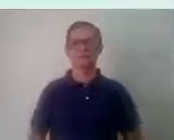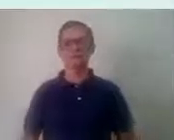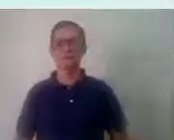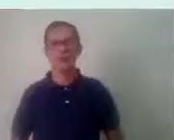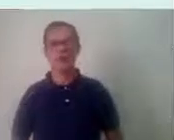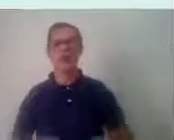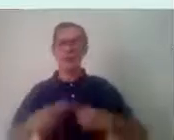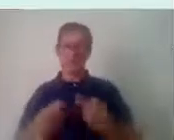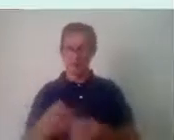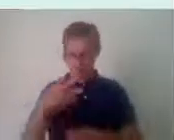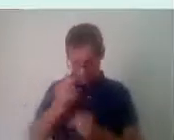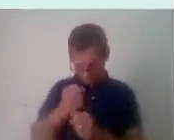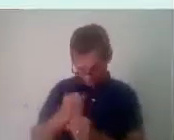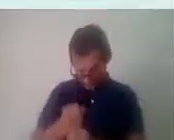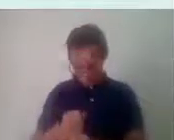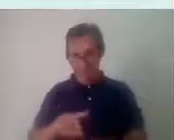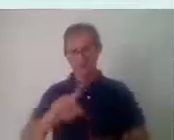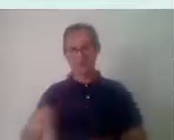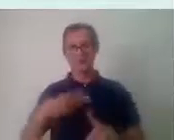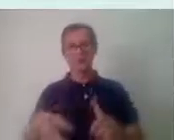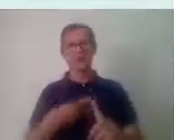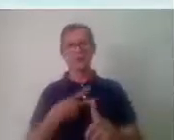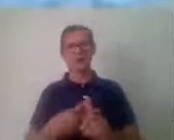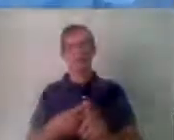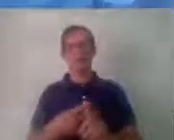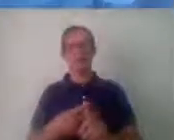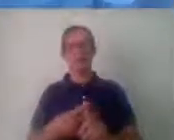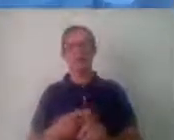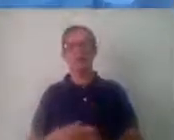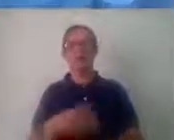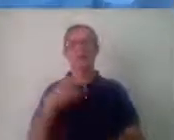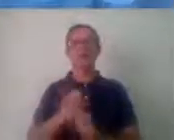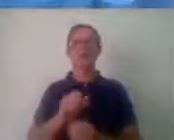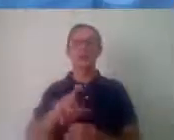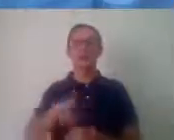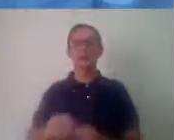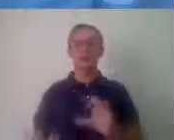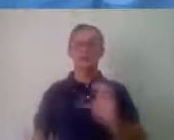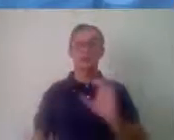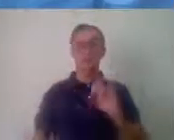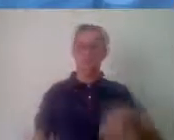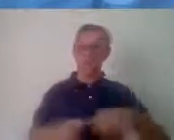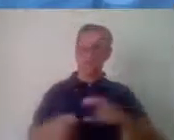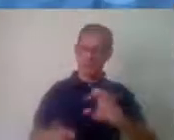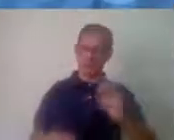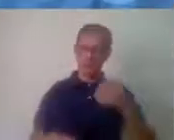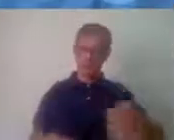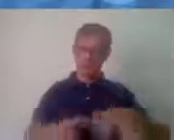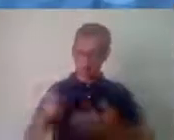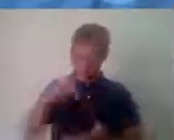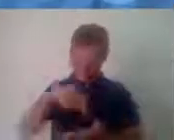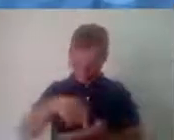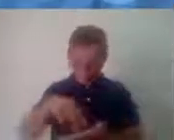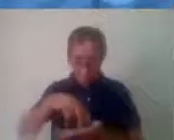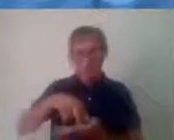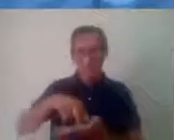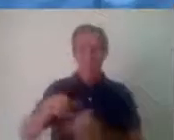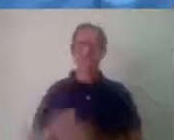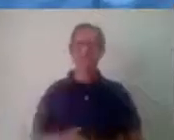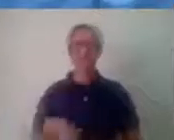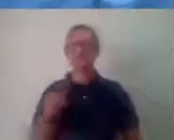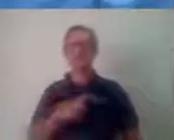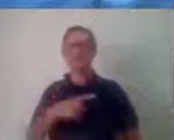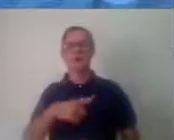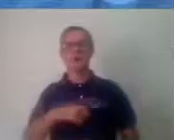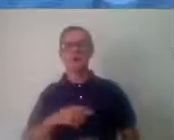Uma das aplicações das integrais duplas é justamente o cálculo do centro de massa. O centro de massa é um ponto de equilíbrio ali quando a gente